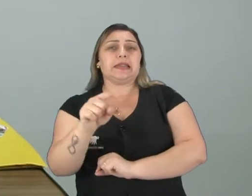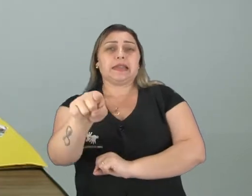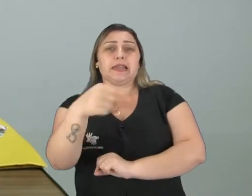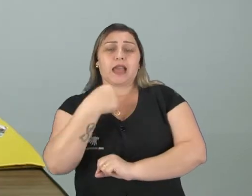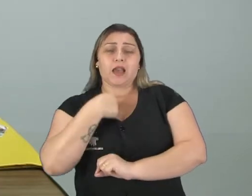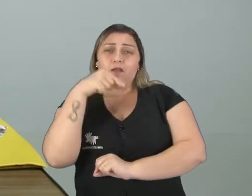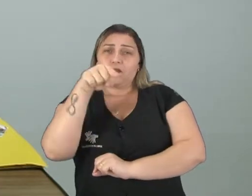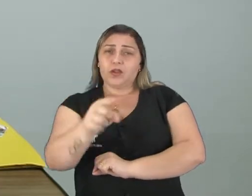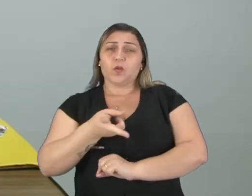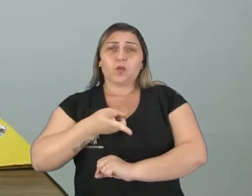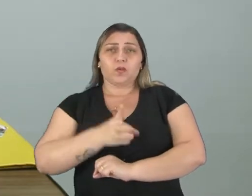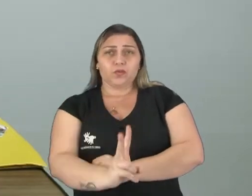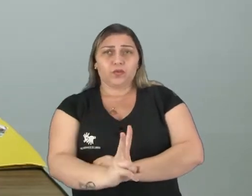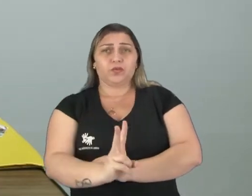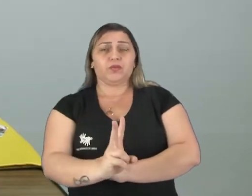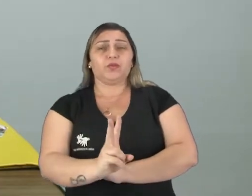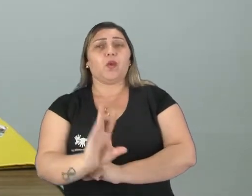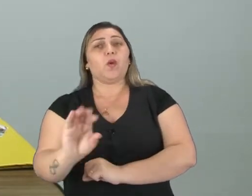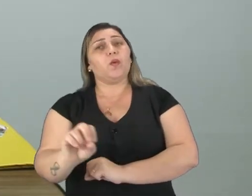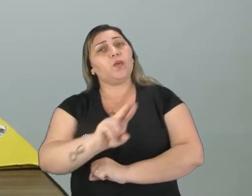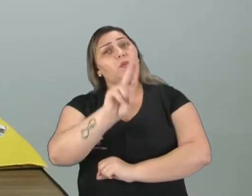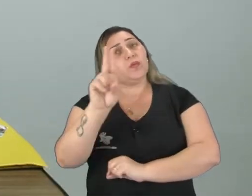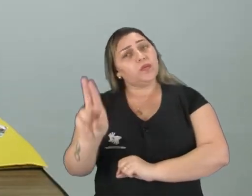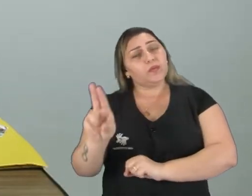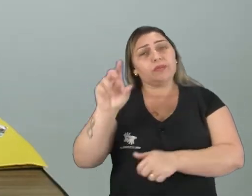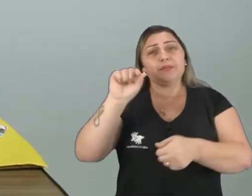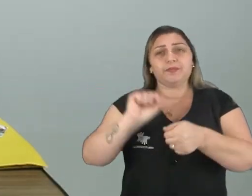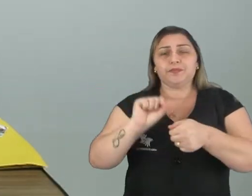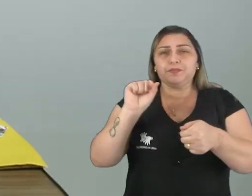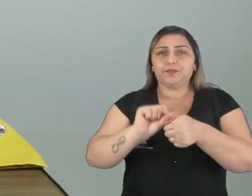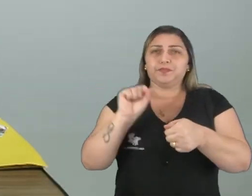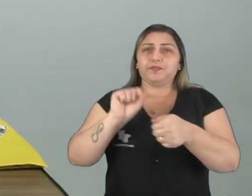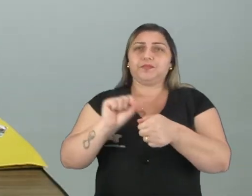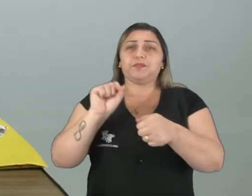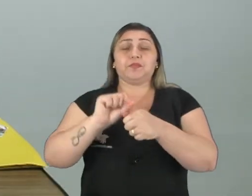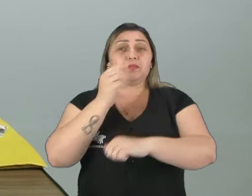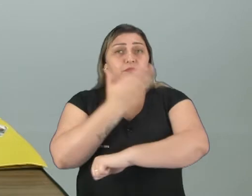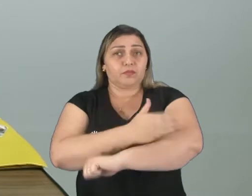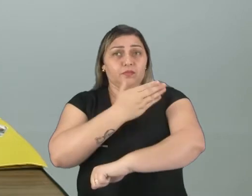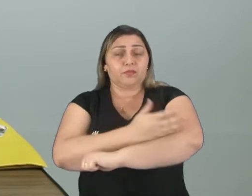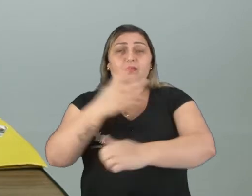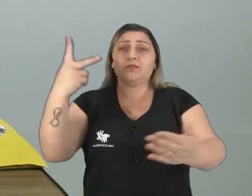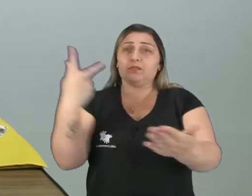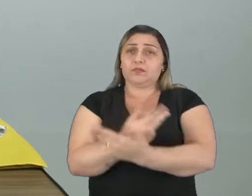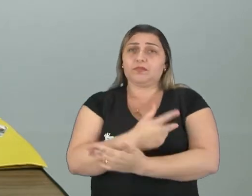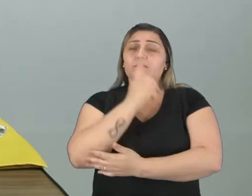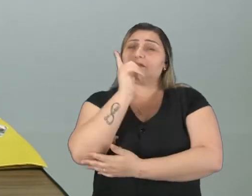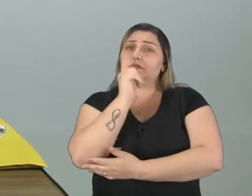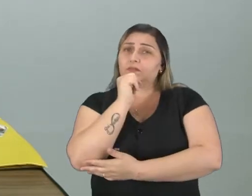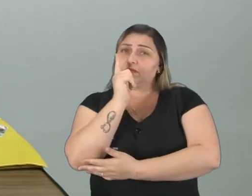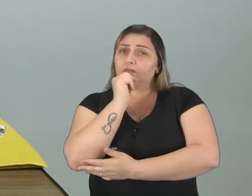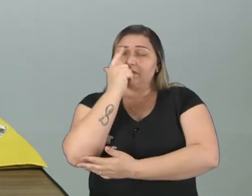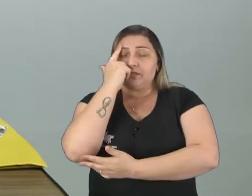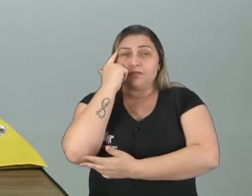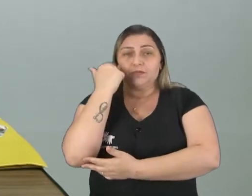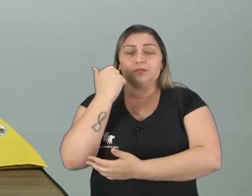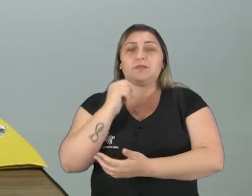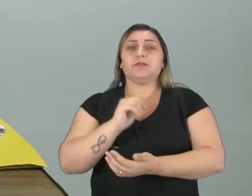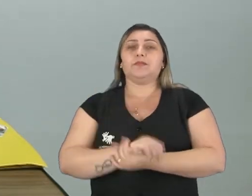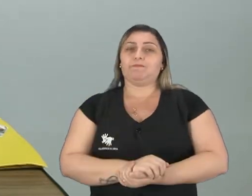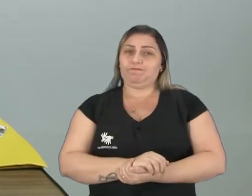você continuarmos ou fazer algumas práticas com a água de